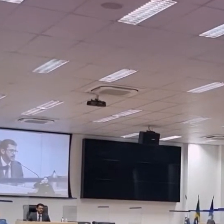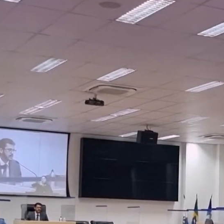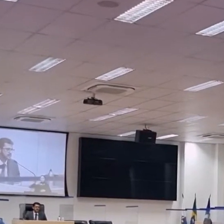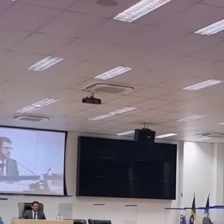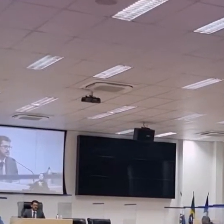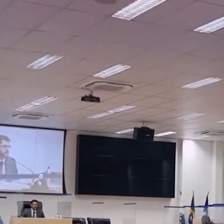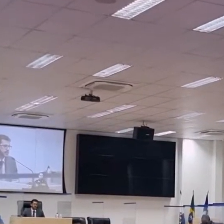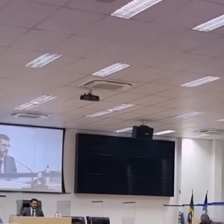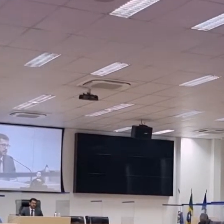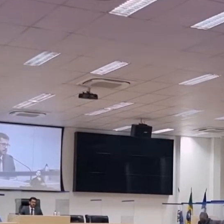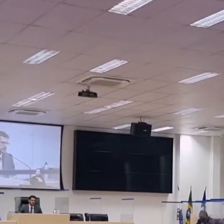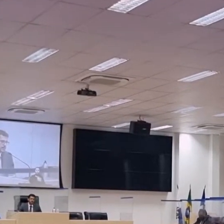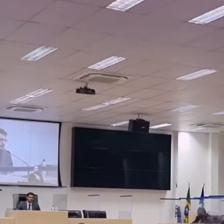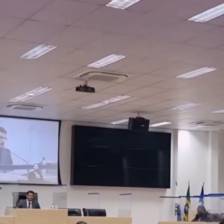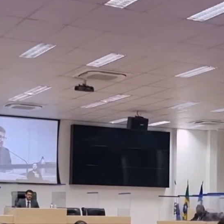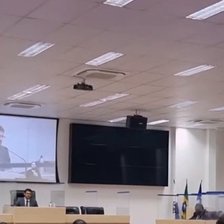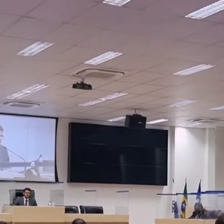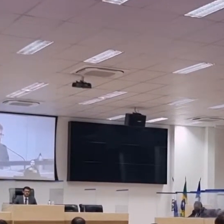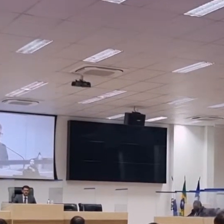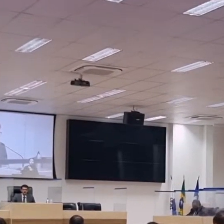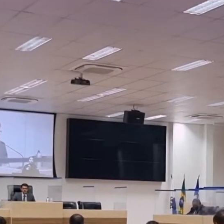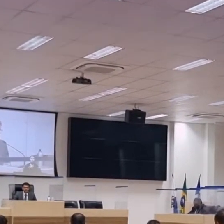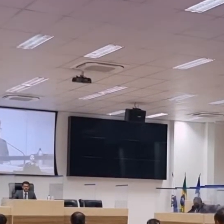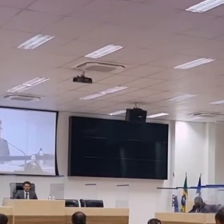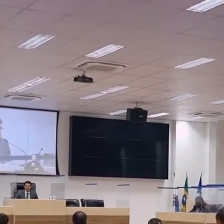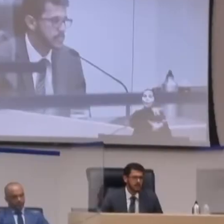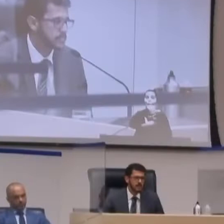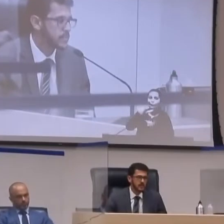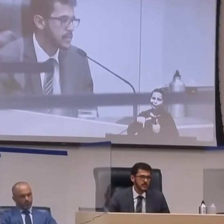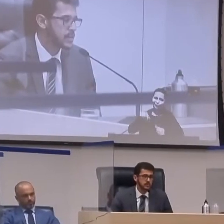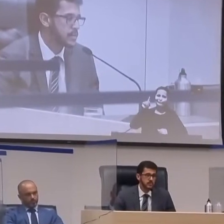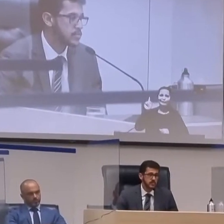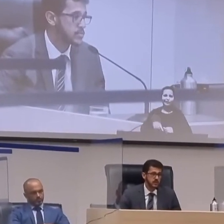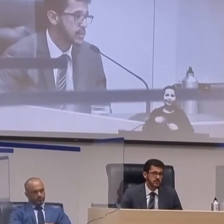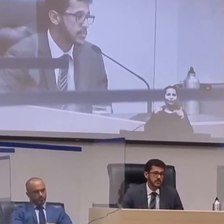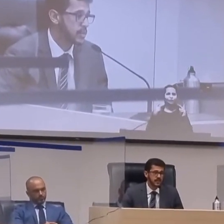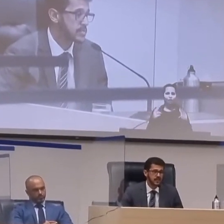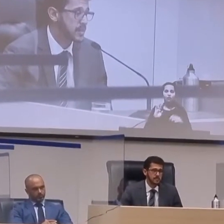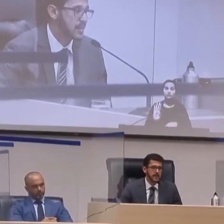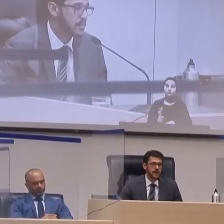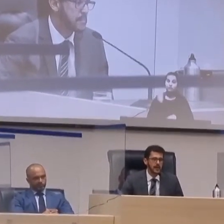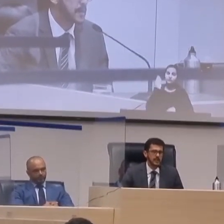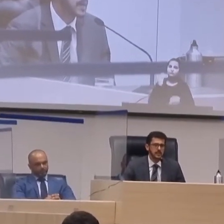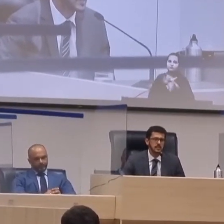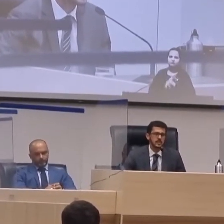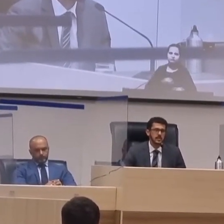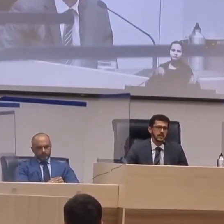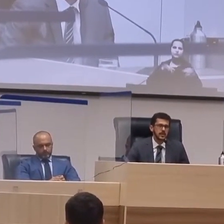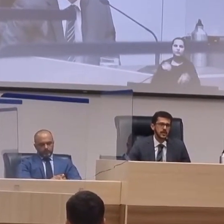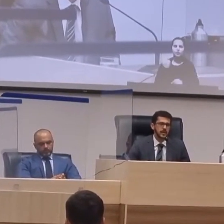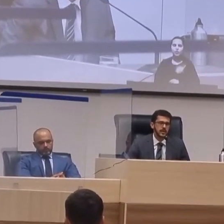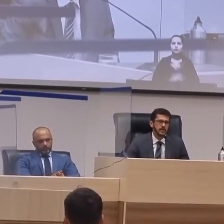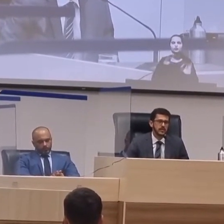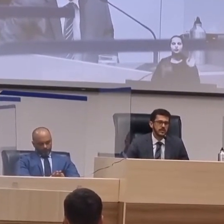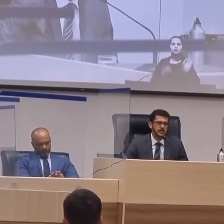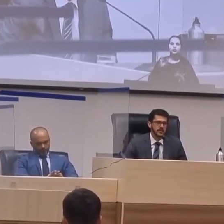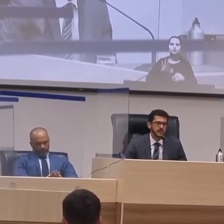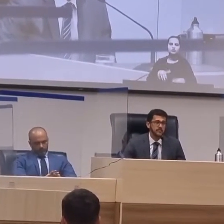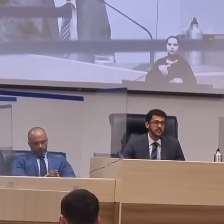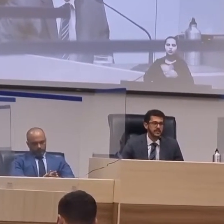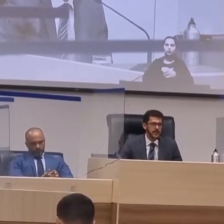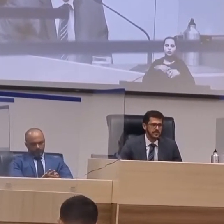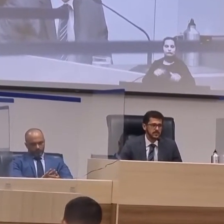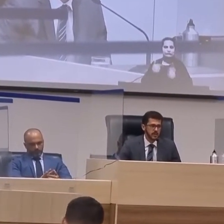pública realizada na Câmara de Vereadores de Macaé na noite desta quinta-feira dia oito de Setembro que contou com a participação